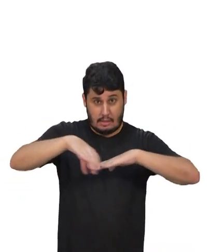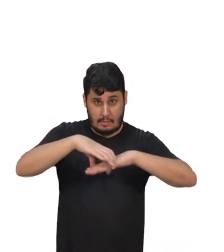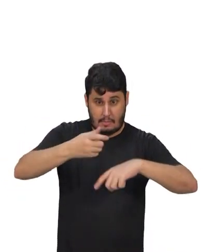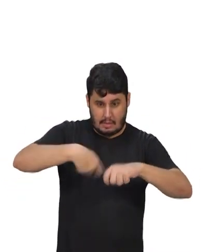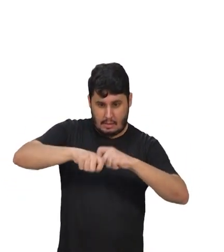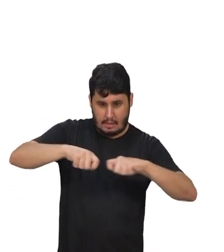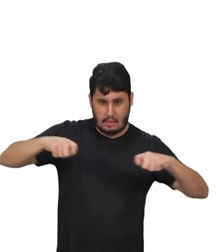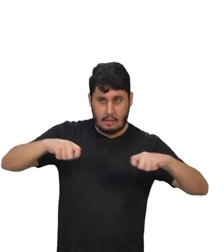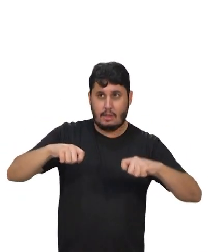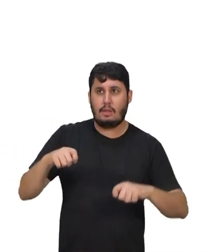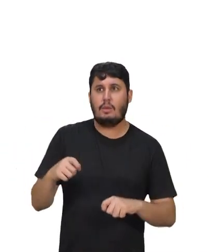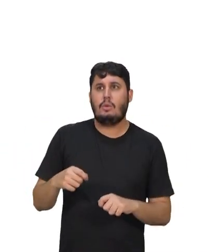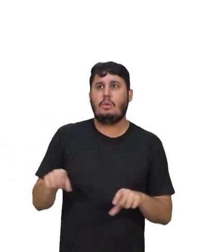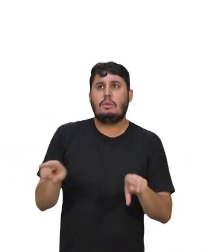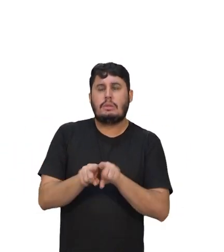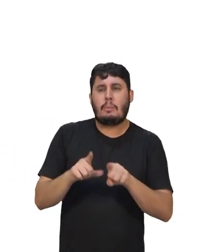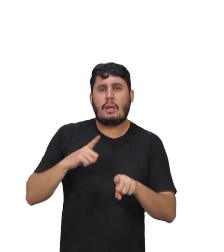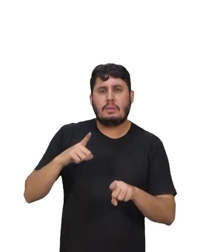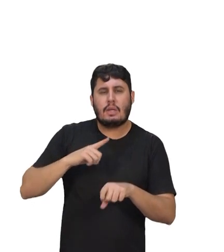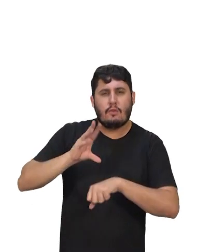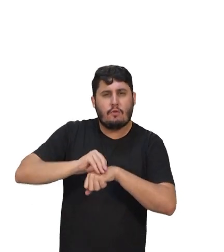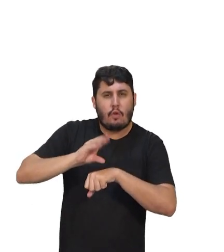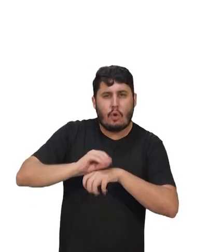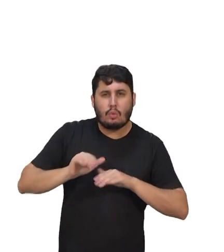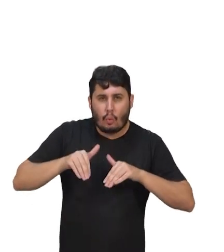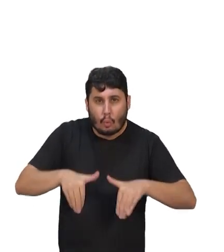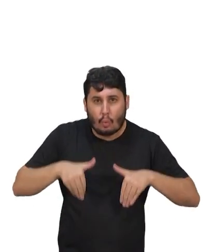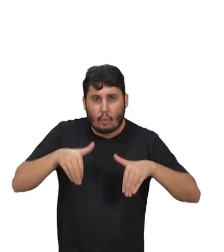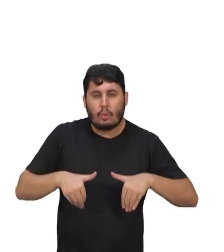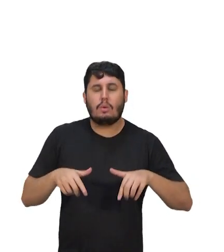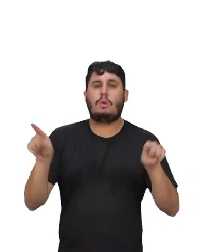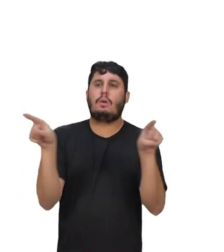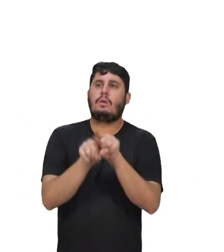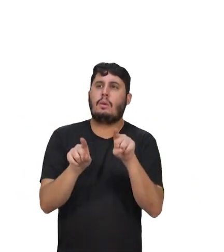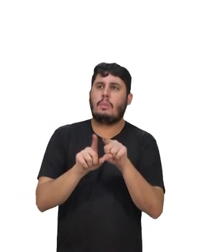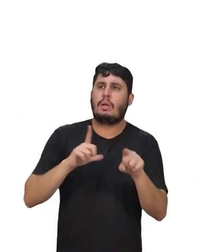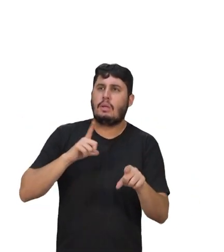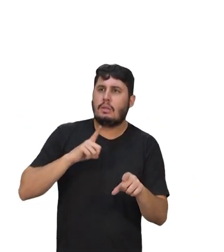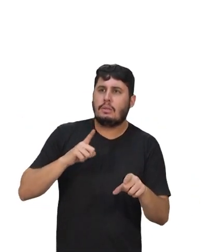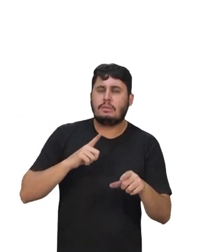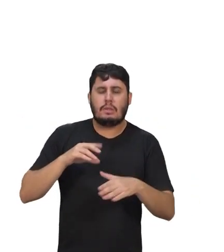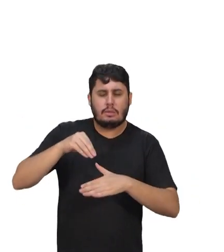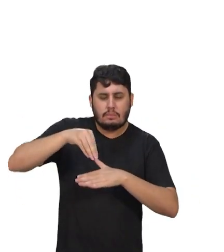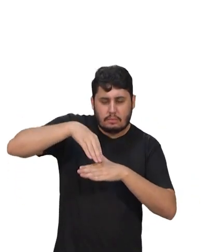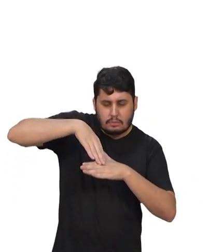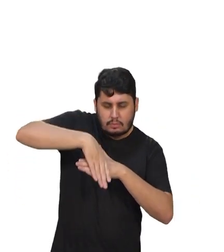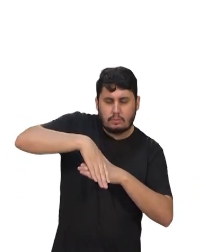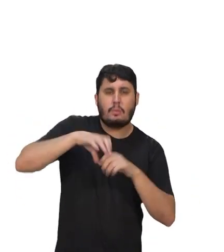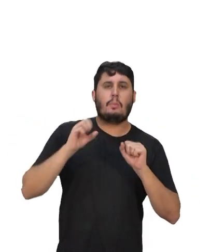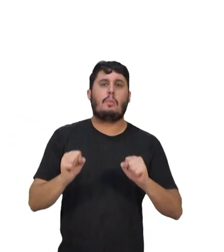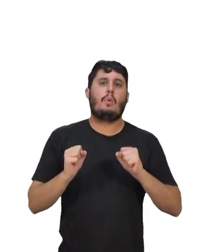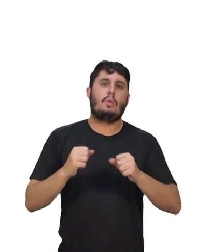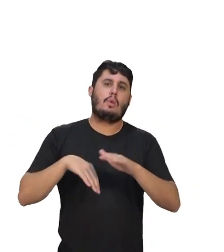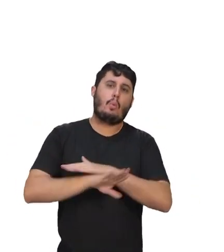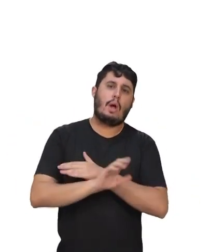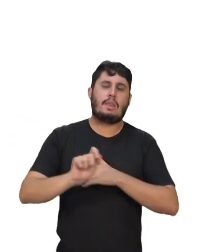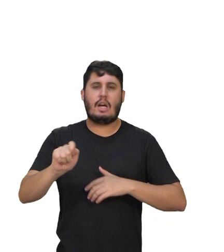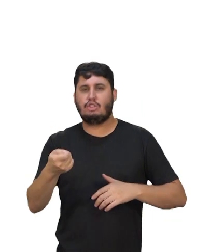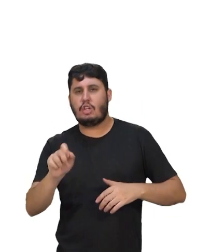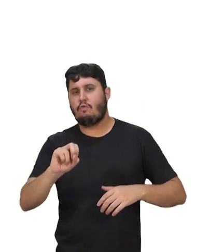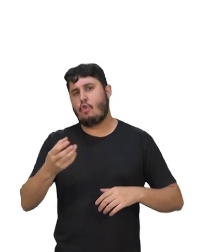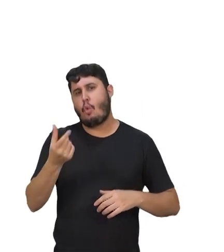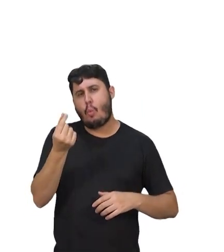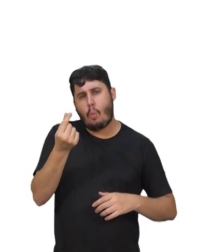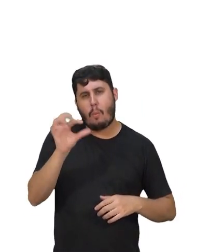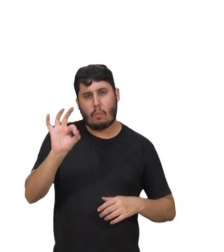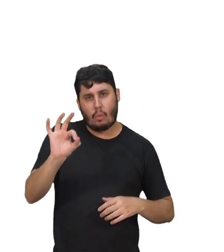tem o desenho de um canguruzinho e tem também um zíperzinho no qual você pode guardar chave, moeda, essas coisas. E aí o título começa